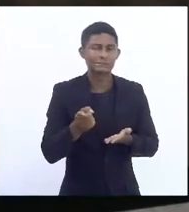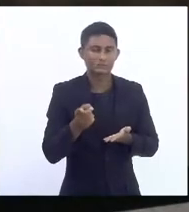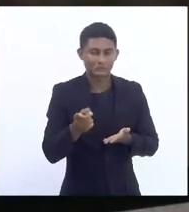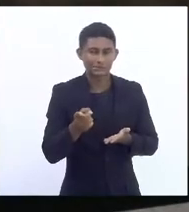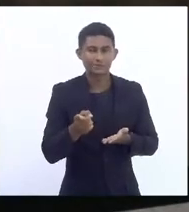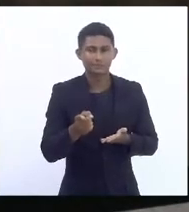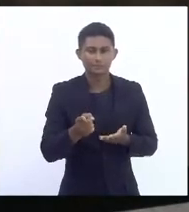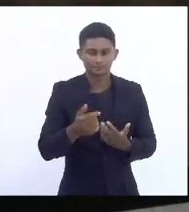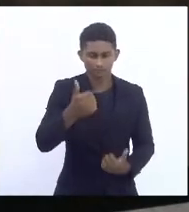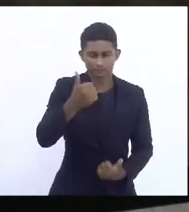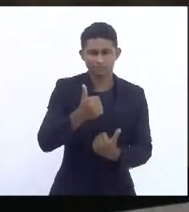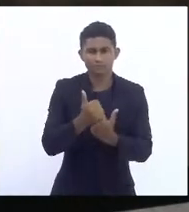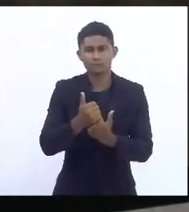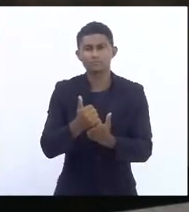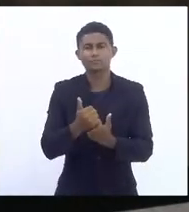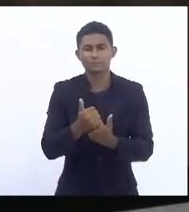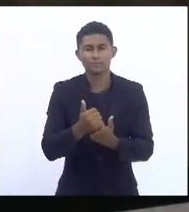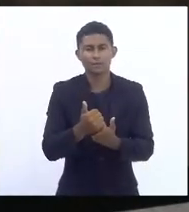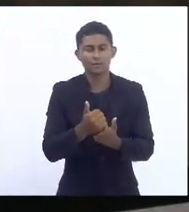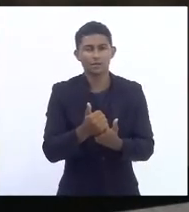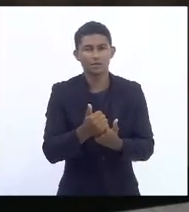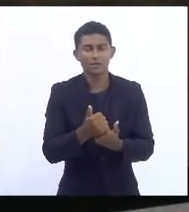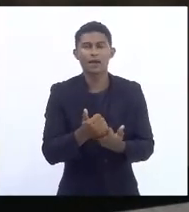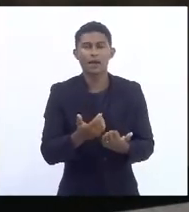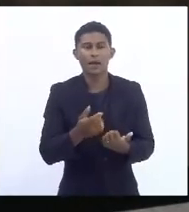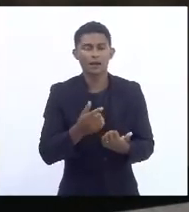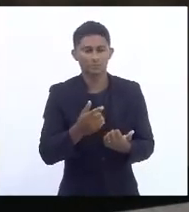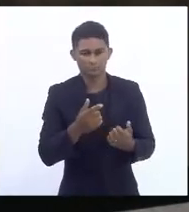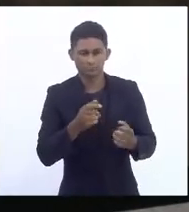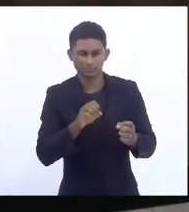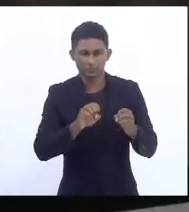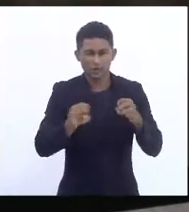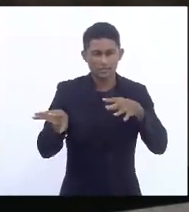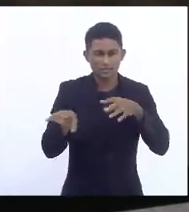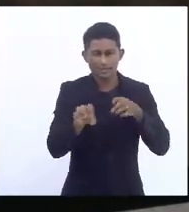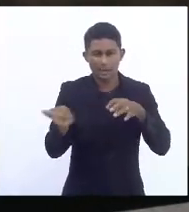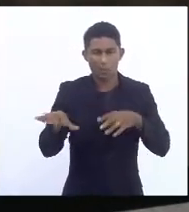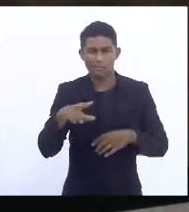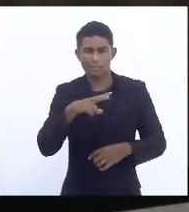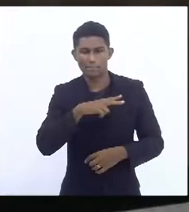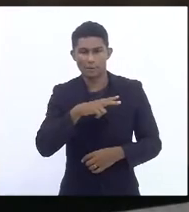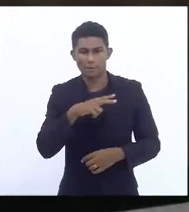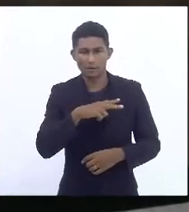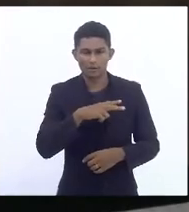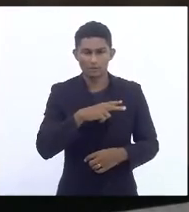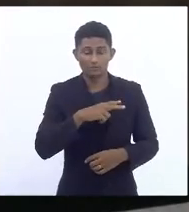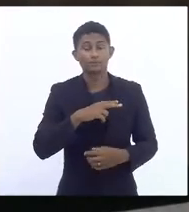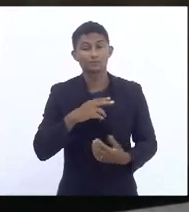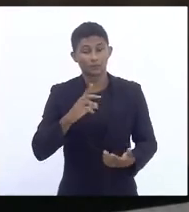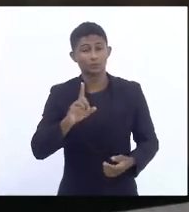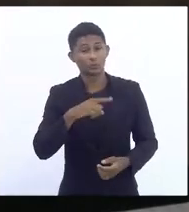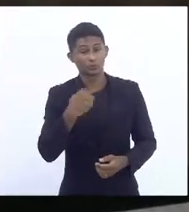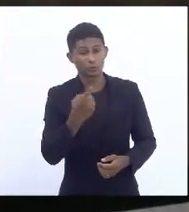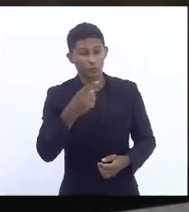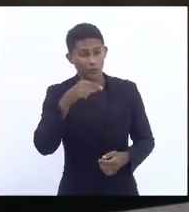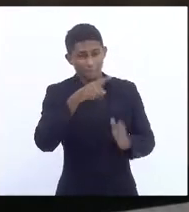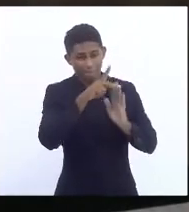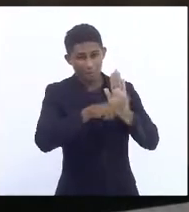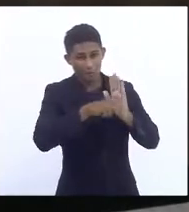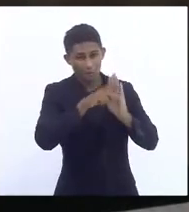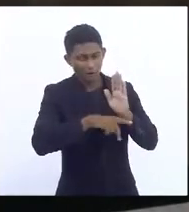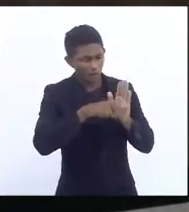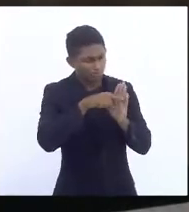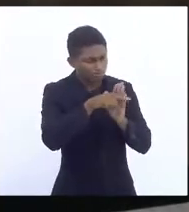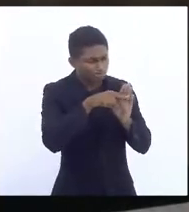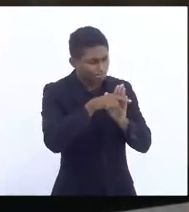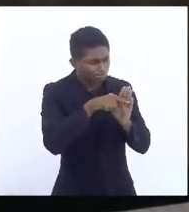financiar a educação privada, né? A gente analisou profundamente esse projeto e entendeu